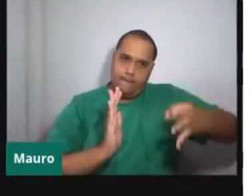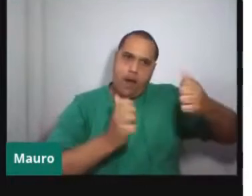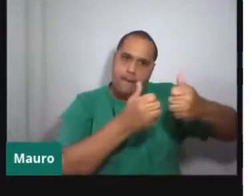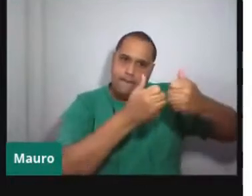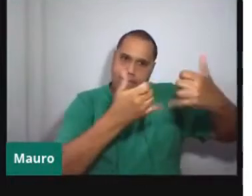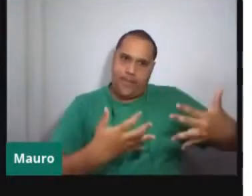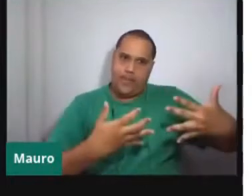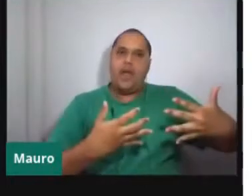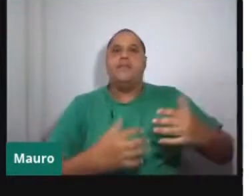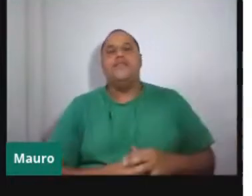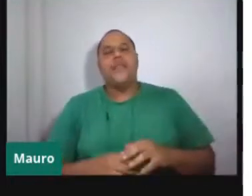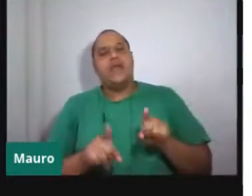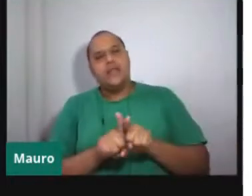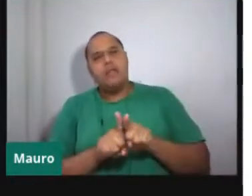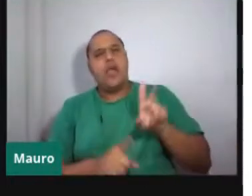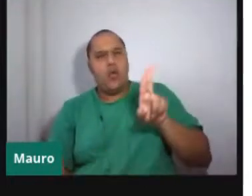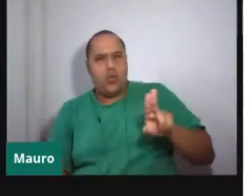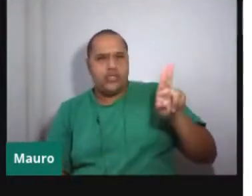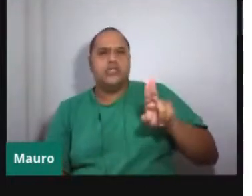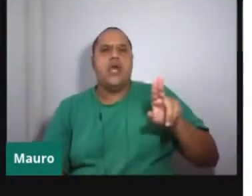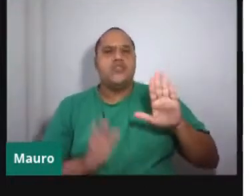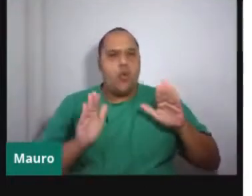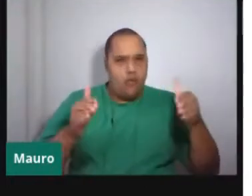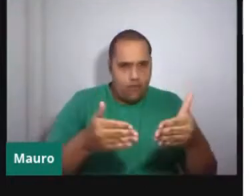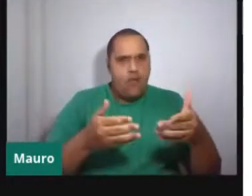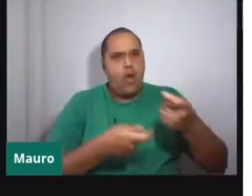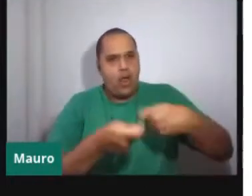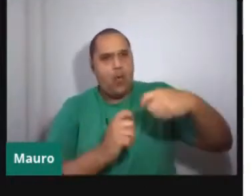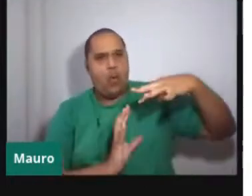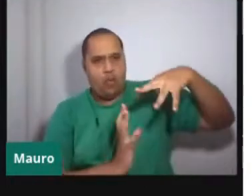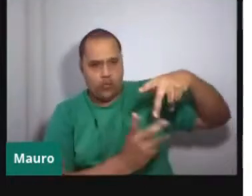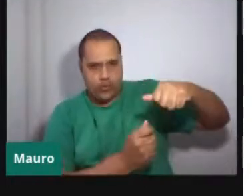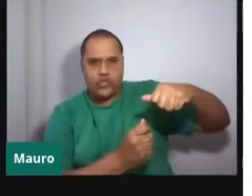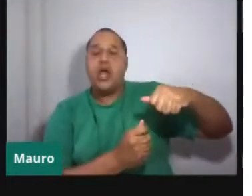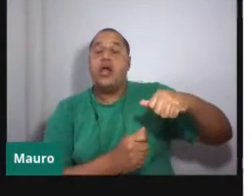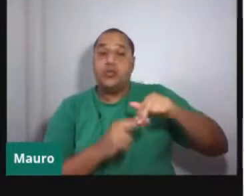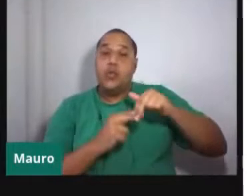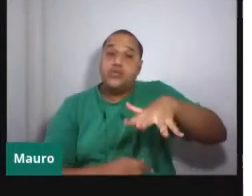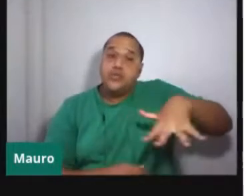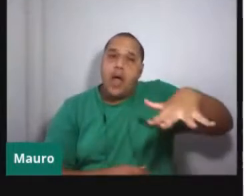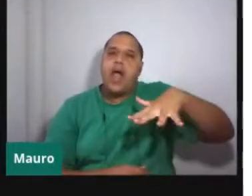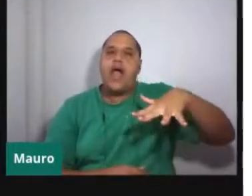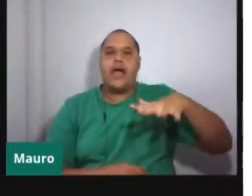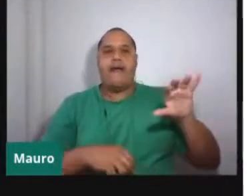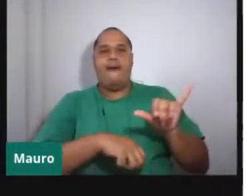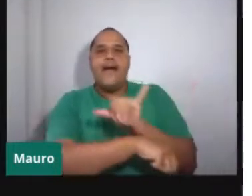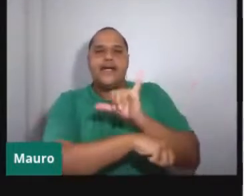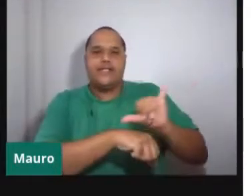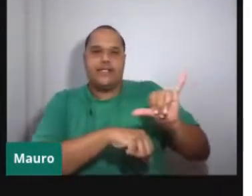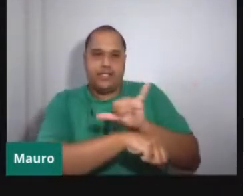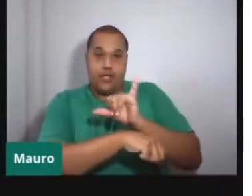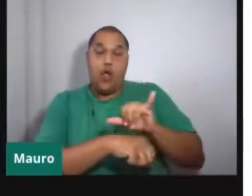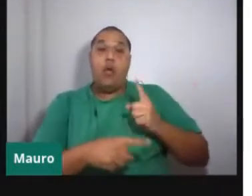e por diversas organizações internacionais como uma área estratégica. Os países que dominarem inteligência